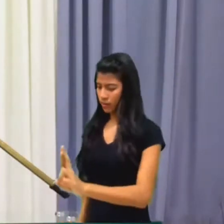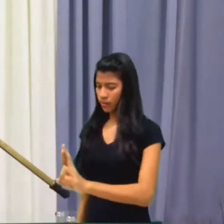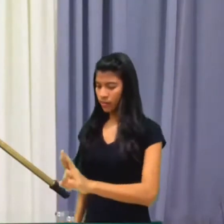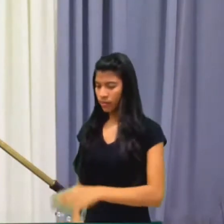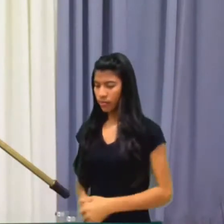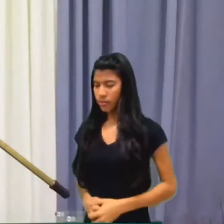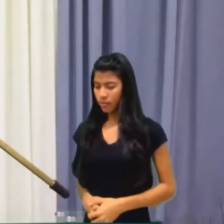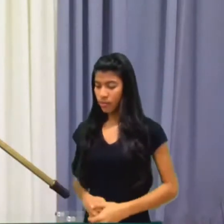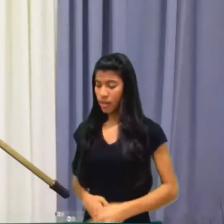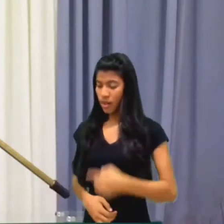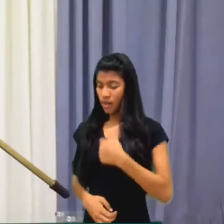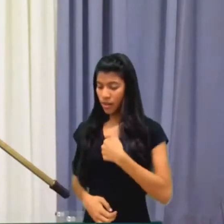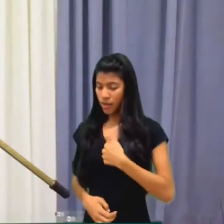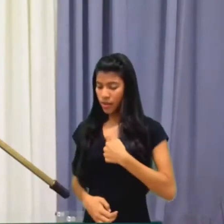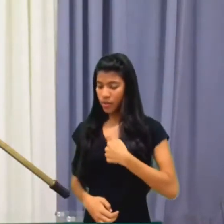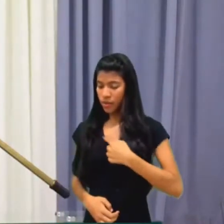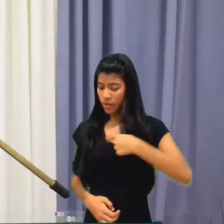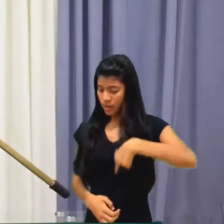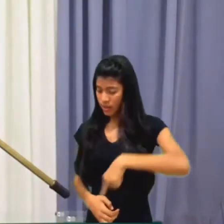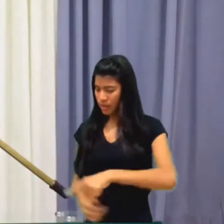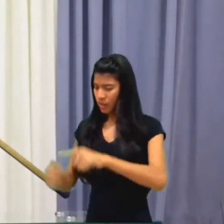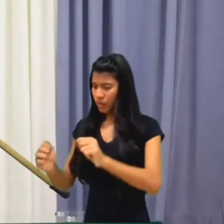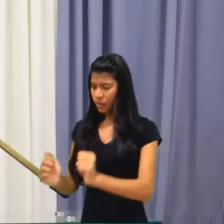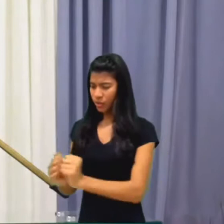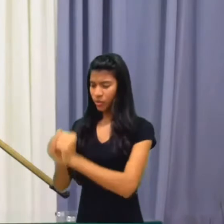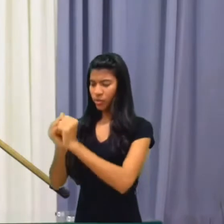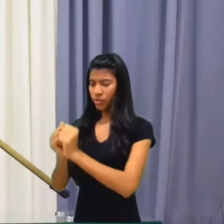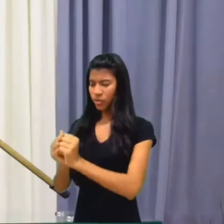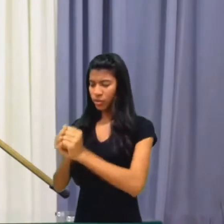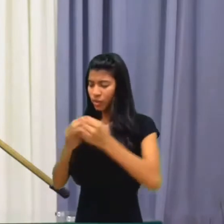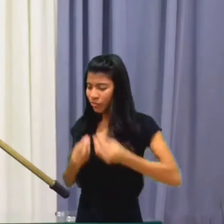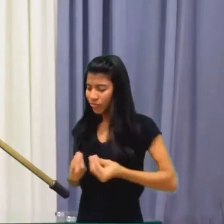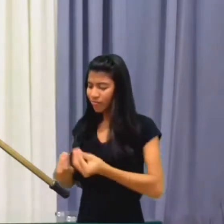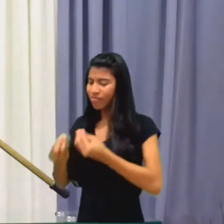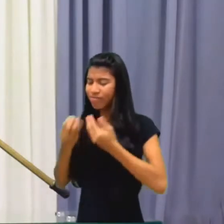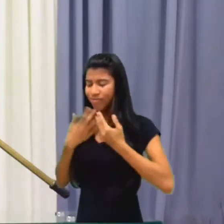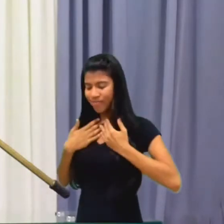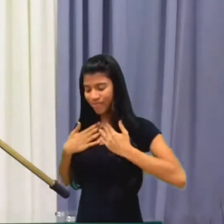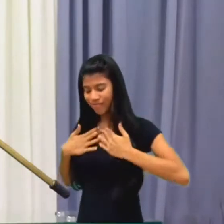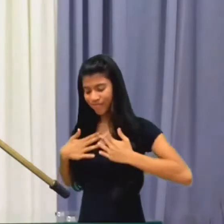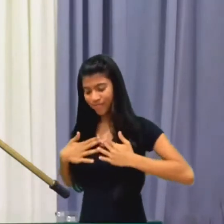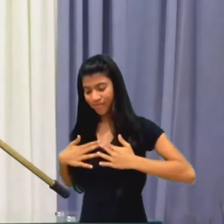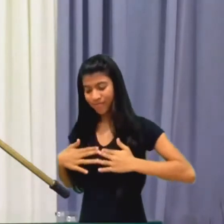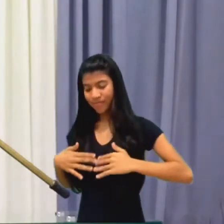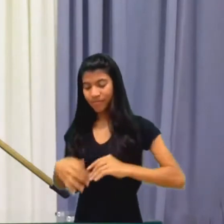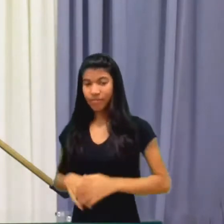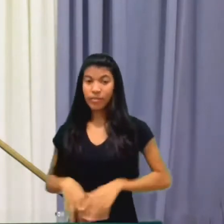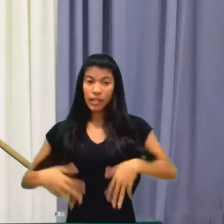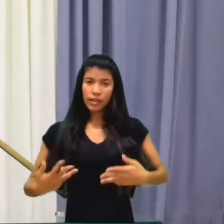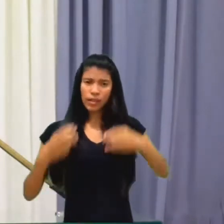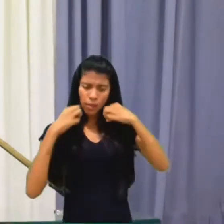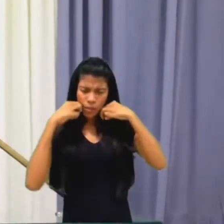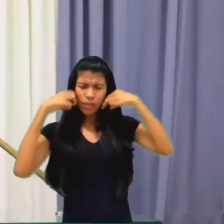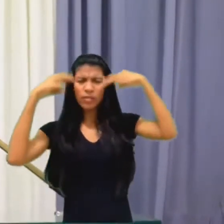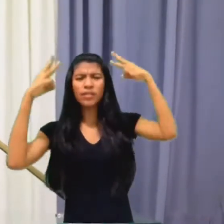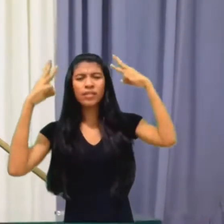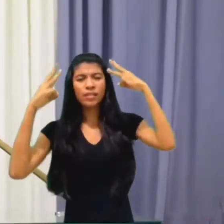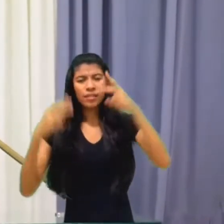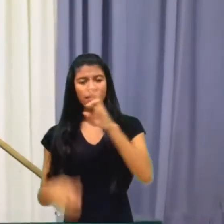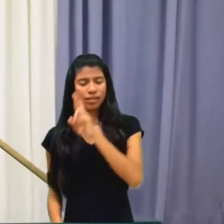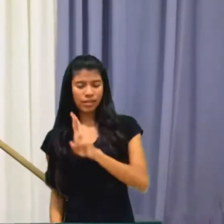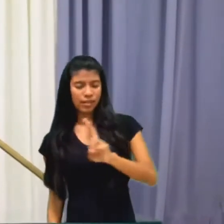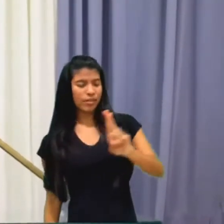mesmo irei contigo, e eu te darei descanso. Então Moisés lhe disse: se